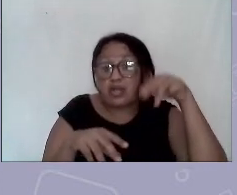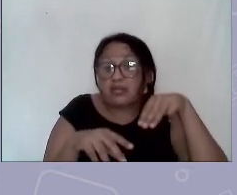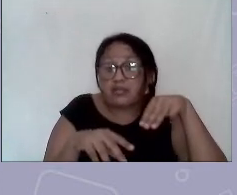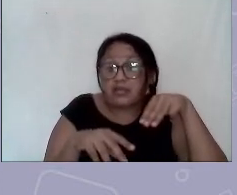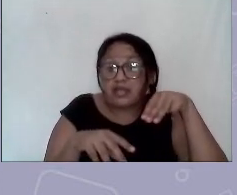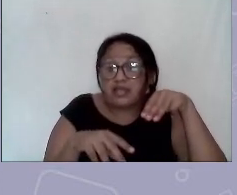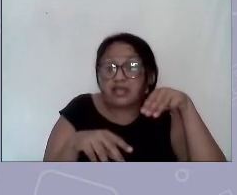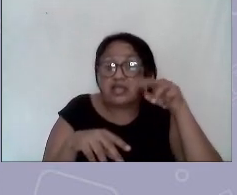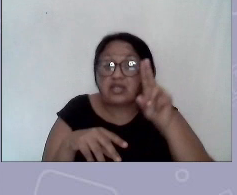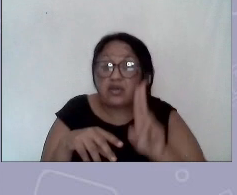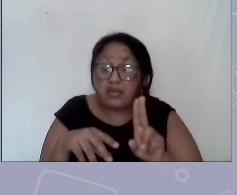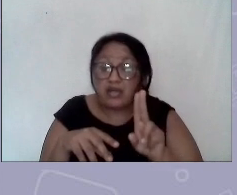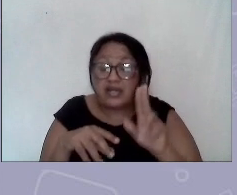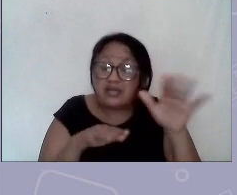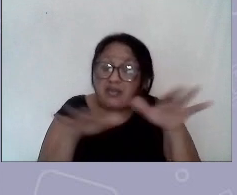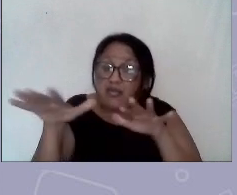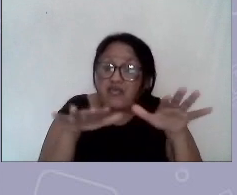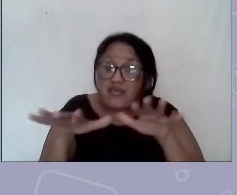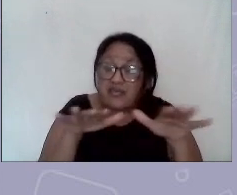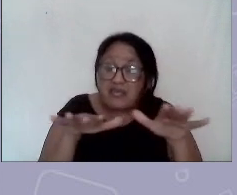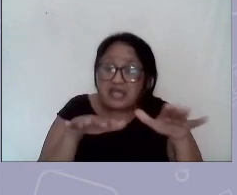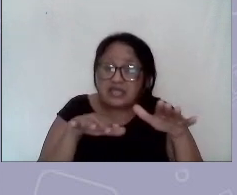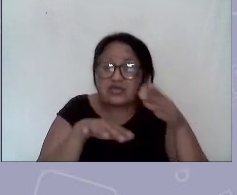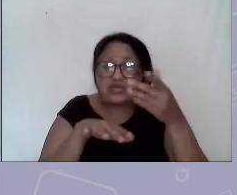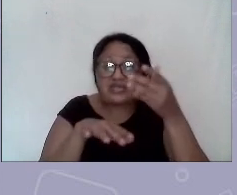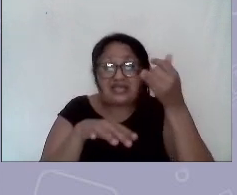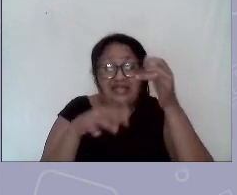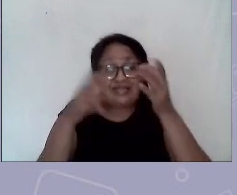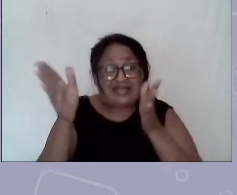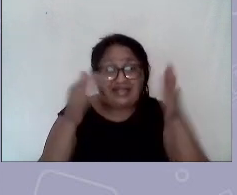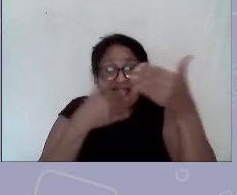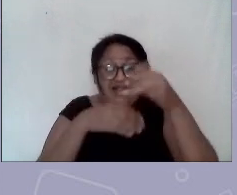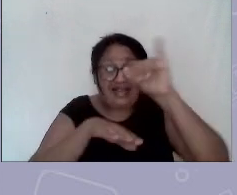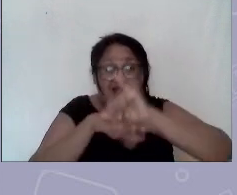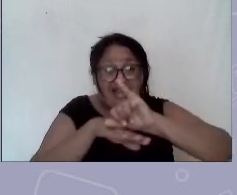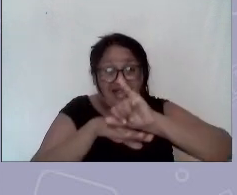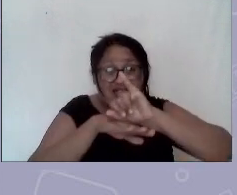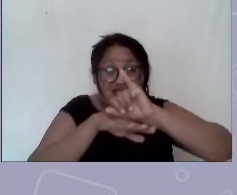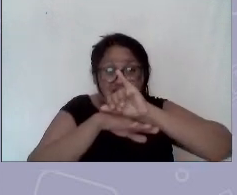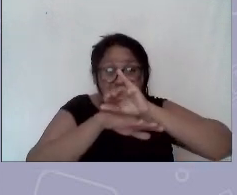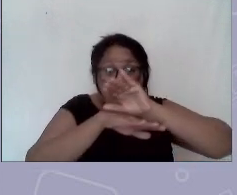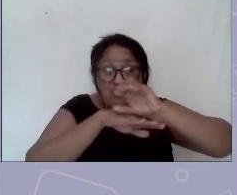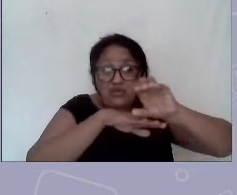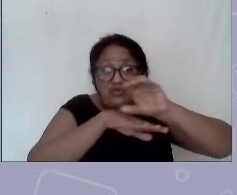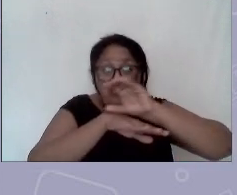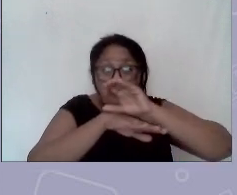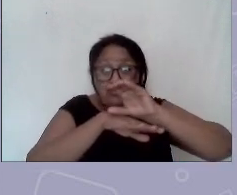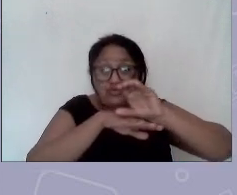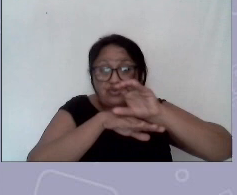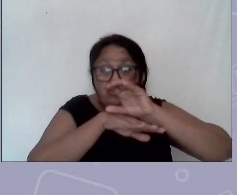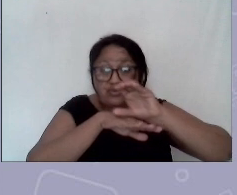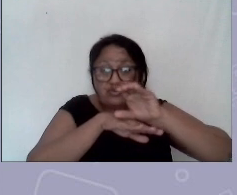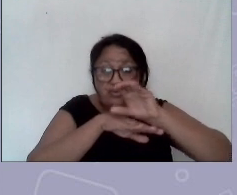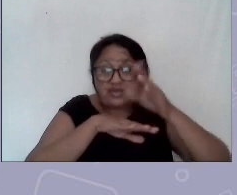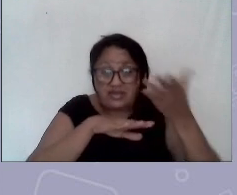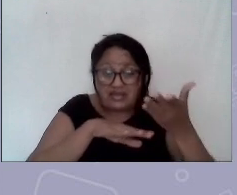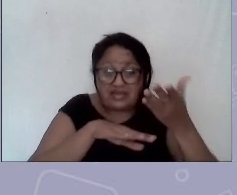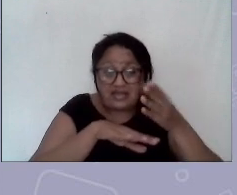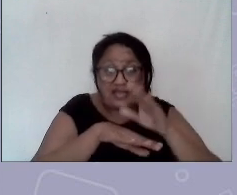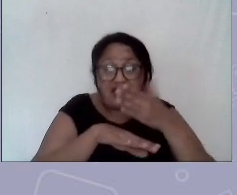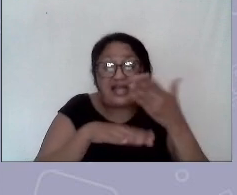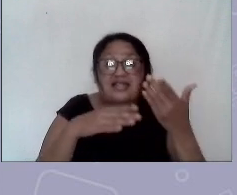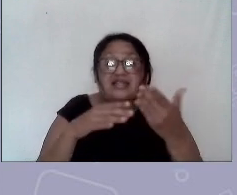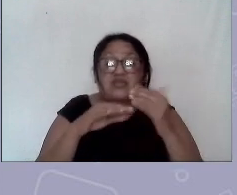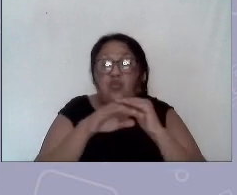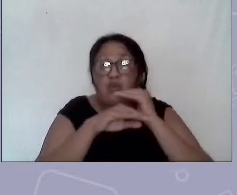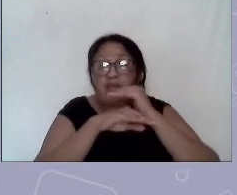esse movimento de deslizamento ele se dá de tal forma que a normal e a força peso que atuam uma para